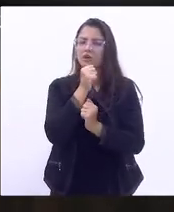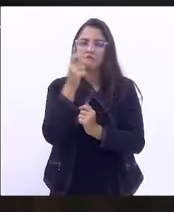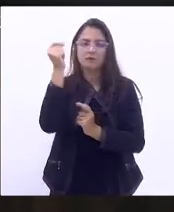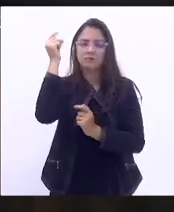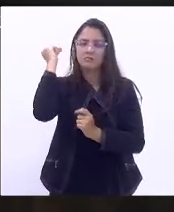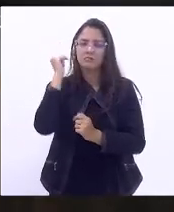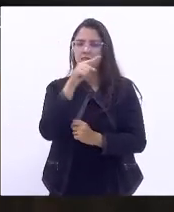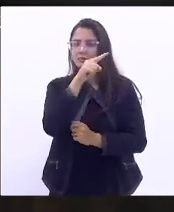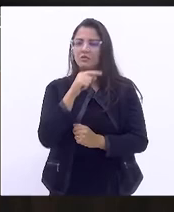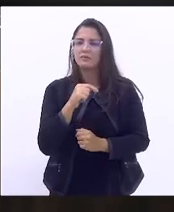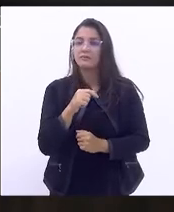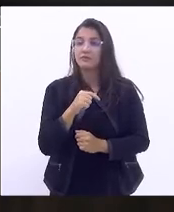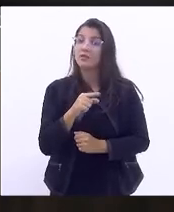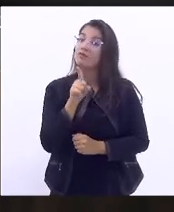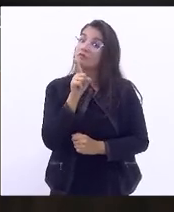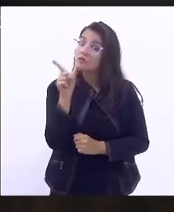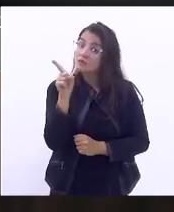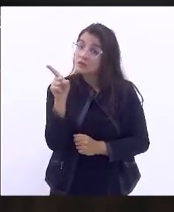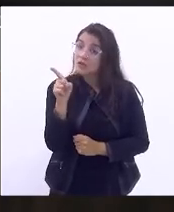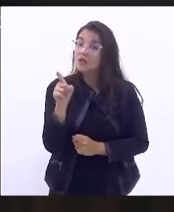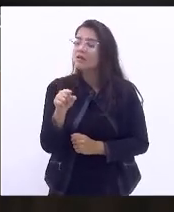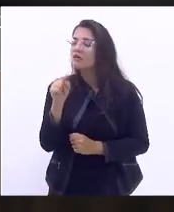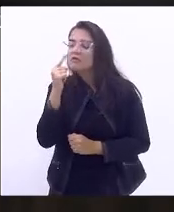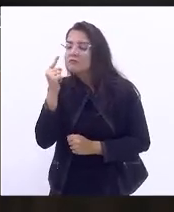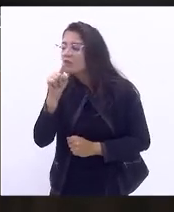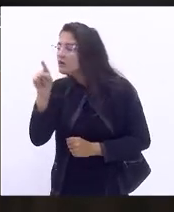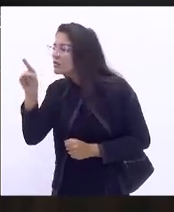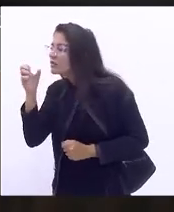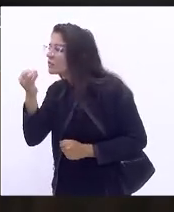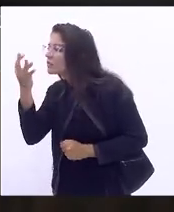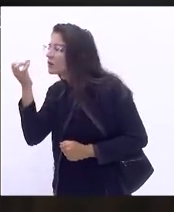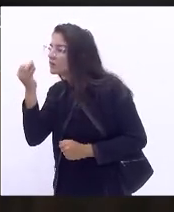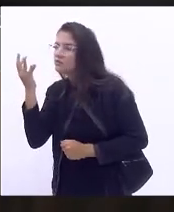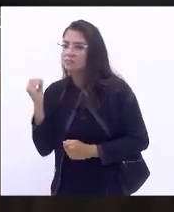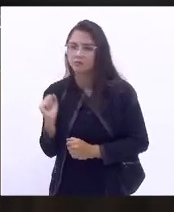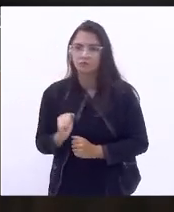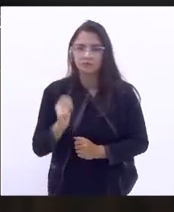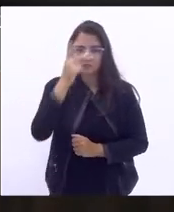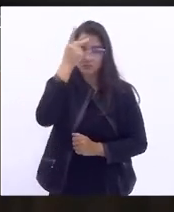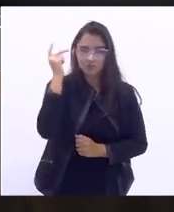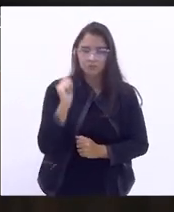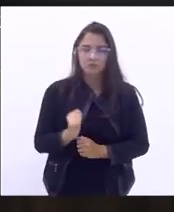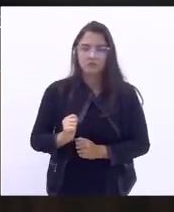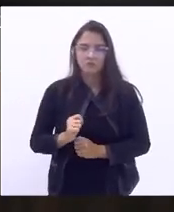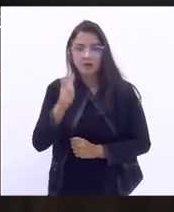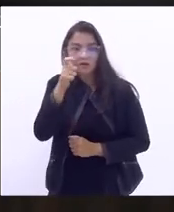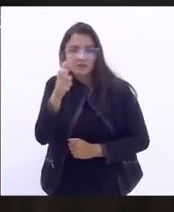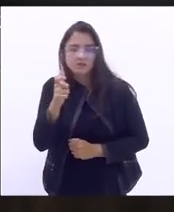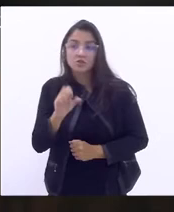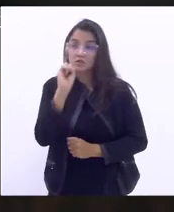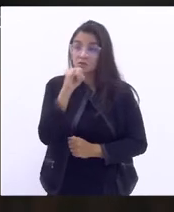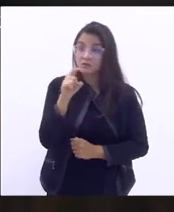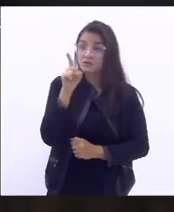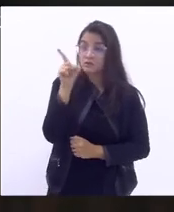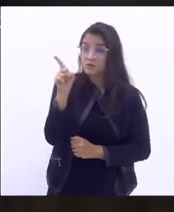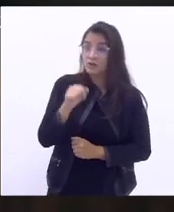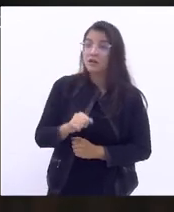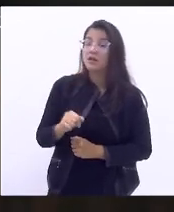contava, inclusive, a assistência como plenário. Se você estivesse lá atrás, na última